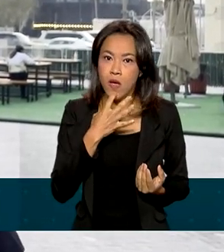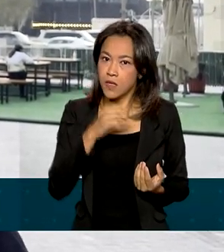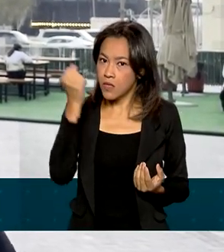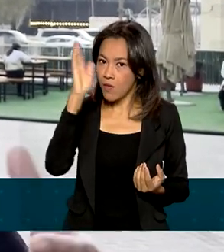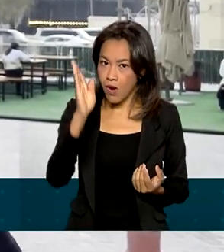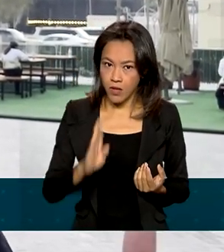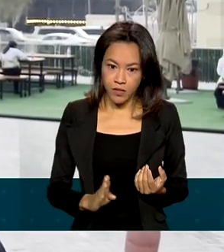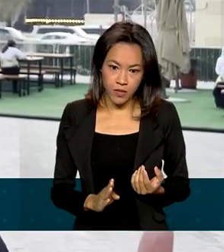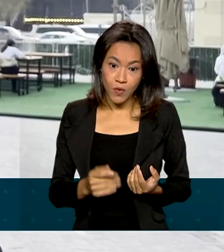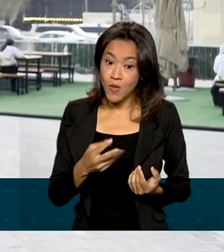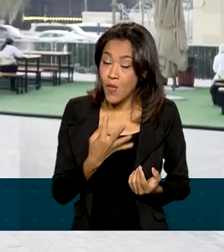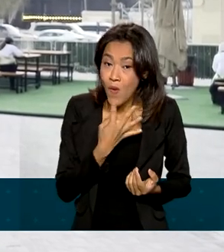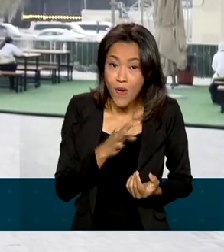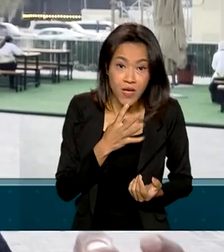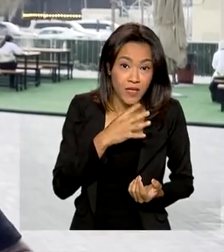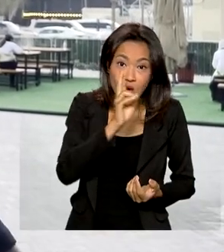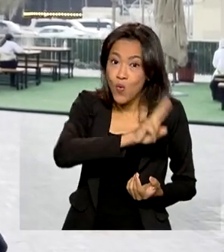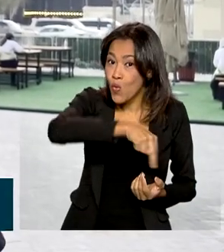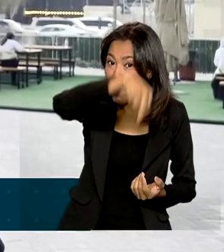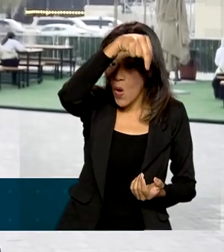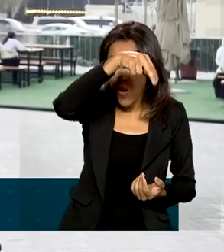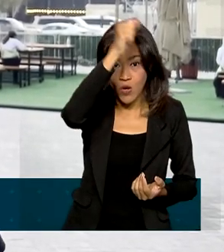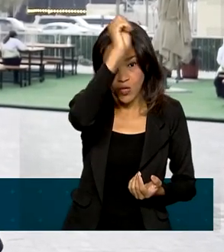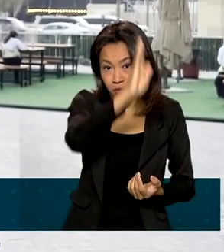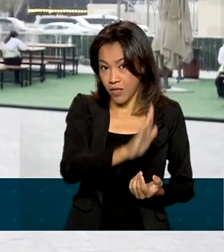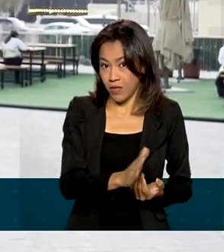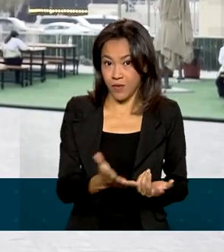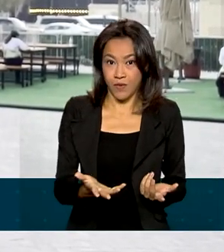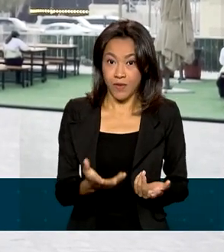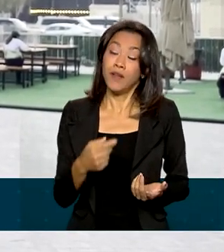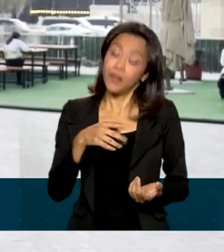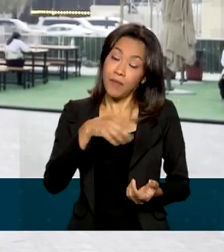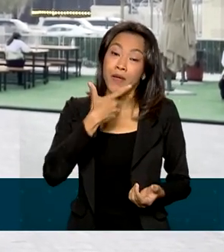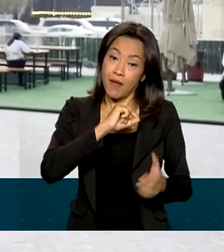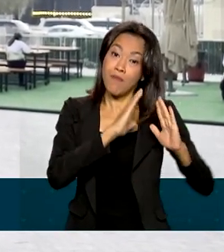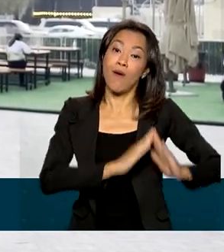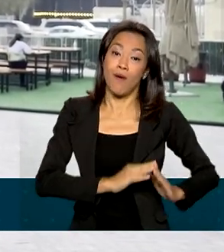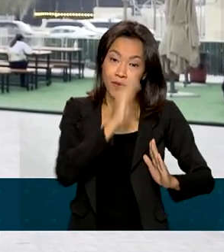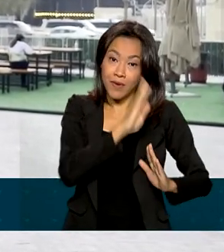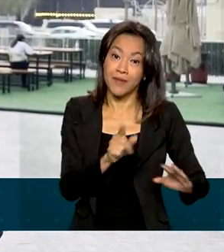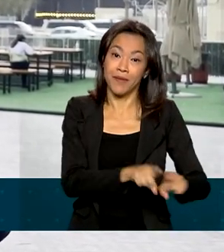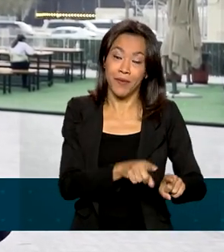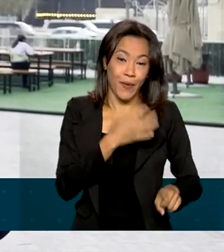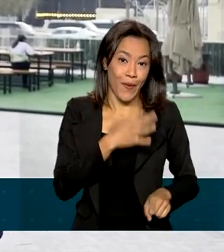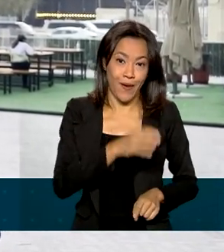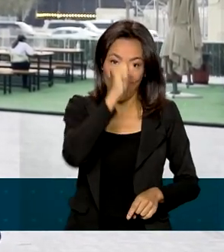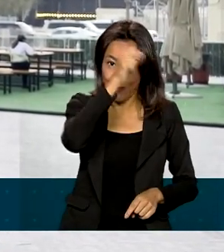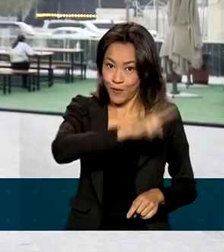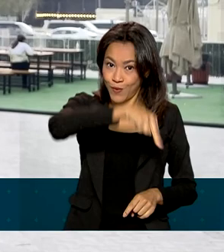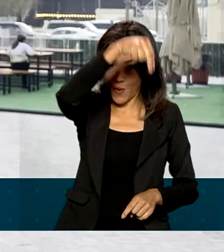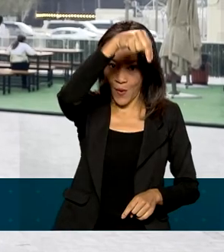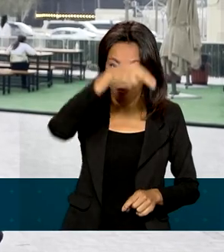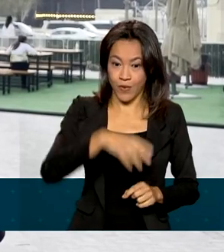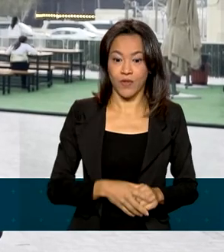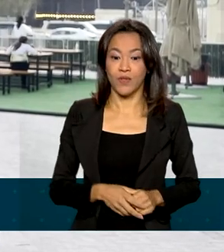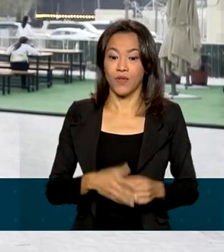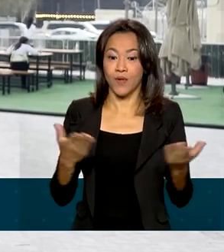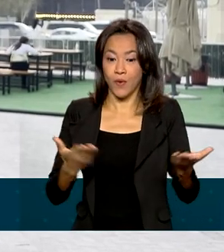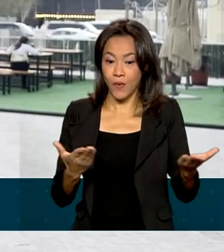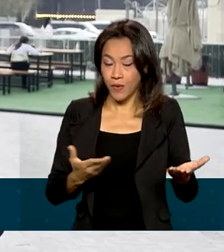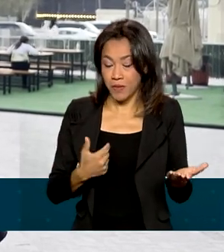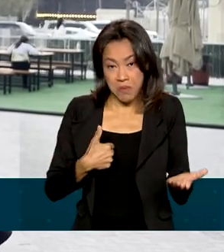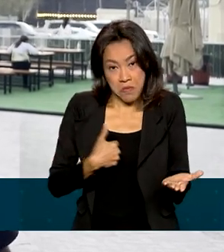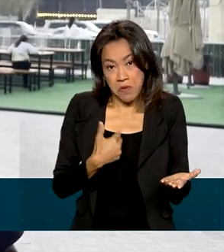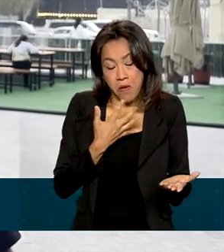gente não conheceu o norte do Brasil, inclusive brasileiros também. Isso que é o mais... que não é para mim hoje mais surpreendente,